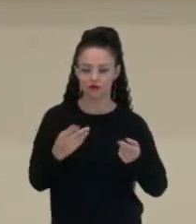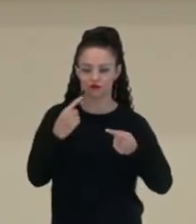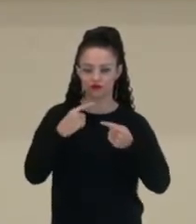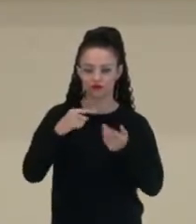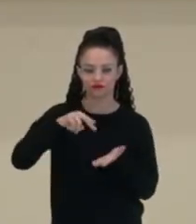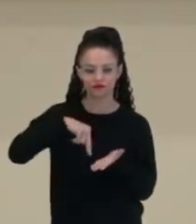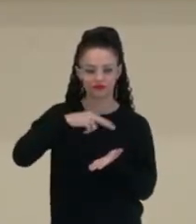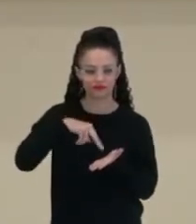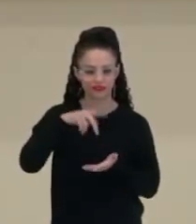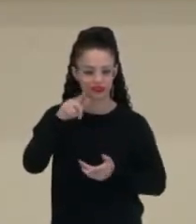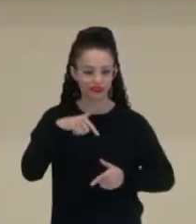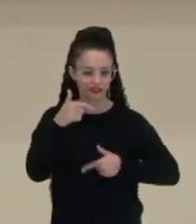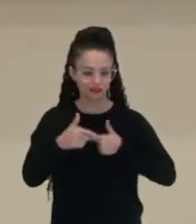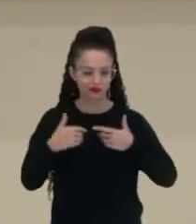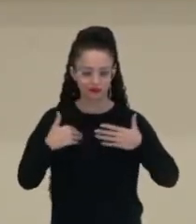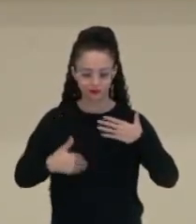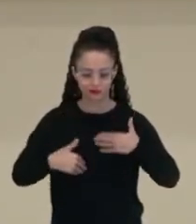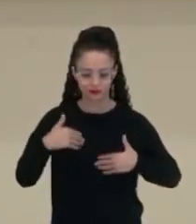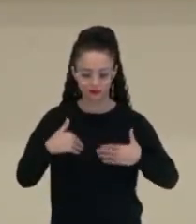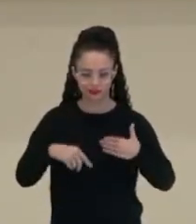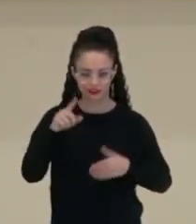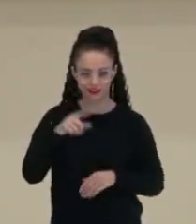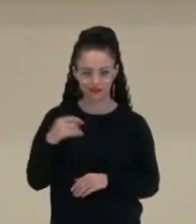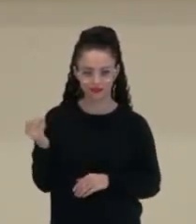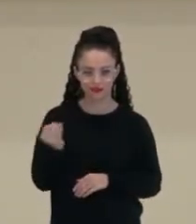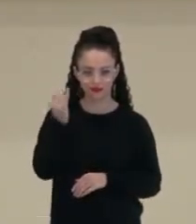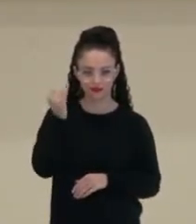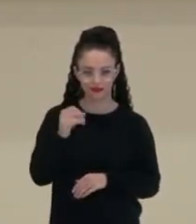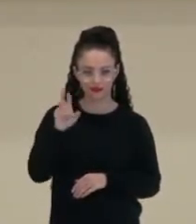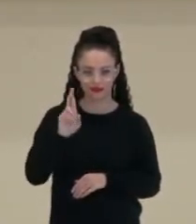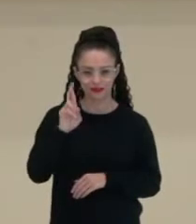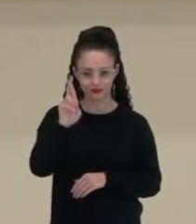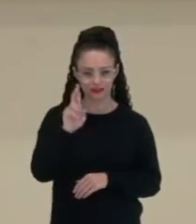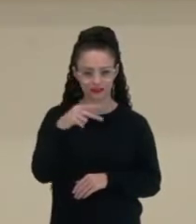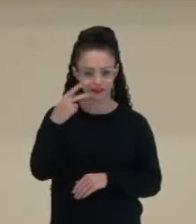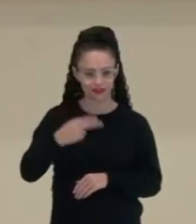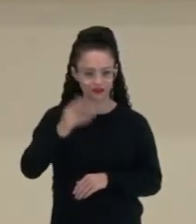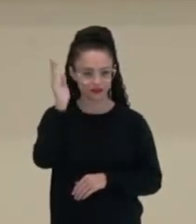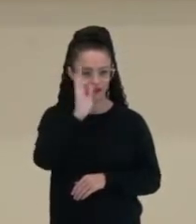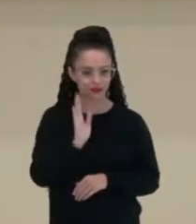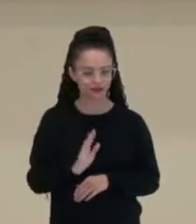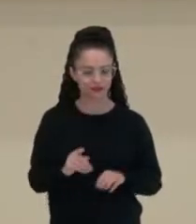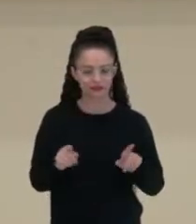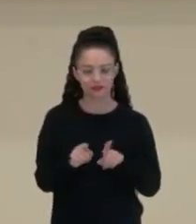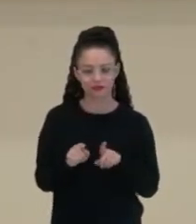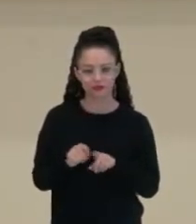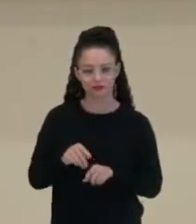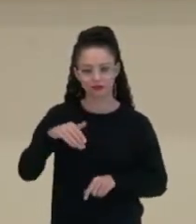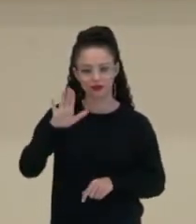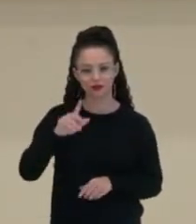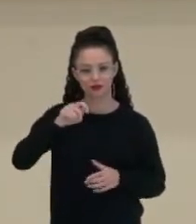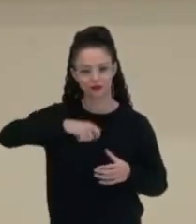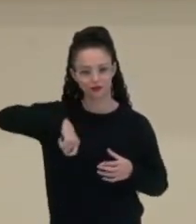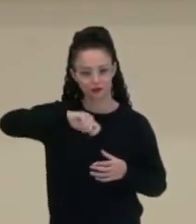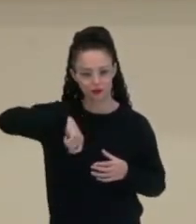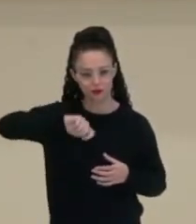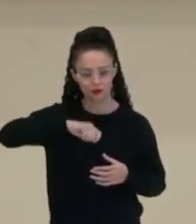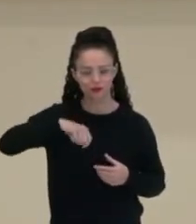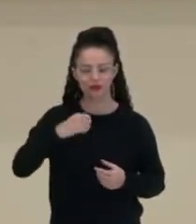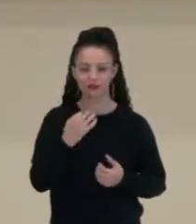uma questão de trabalho corporal, que é muito importante e representativa no nosso Brasil. E muito mais, A questão da culinária,